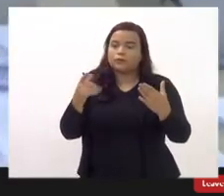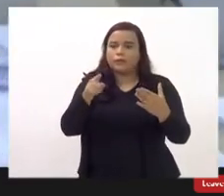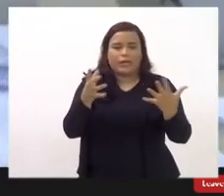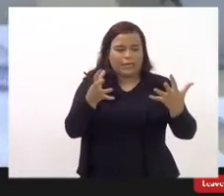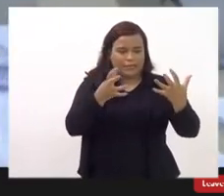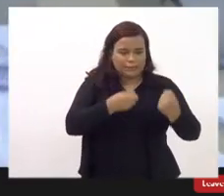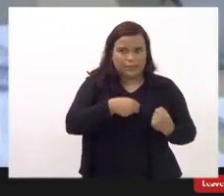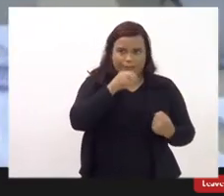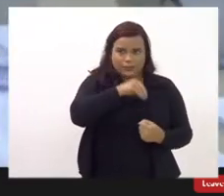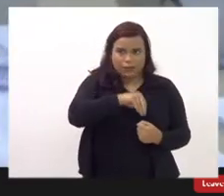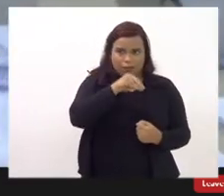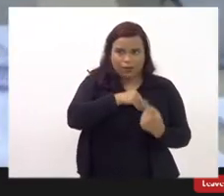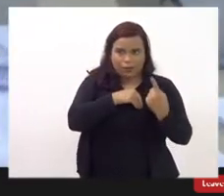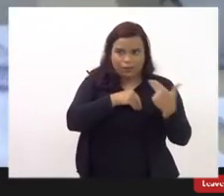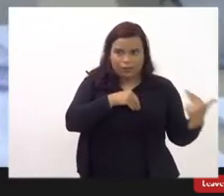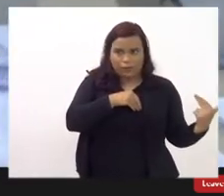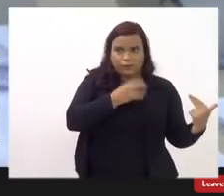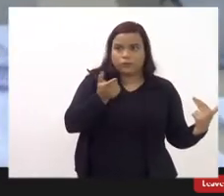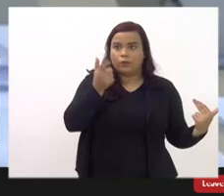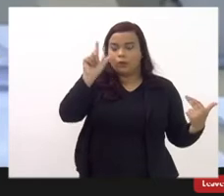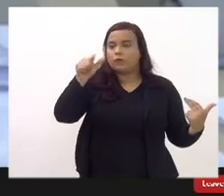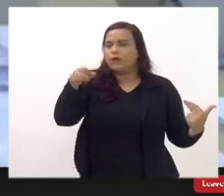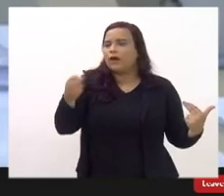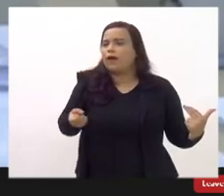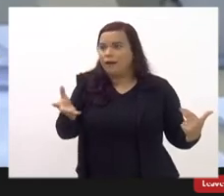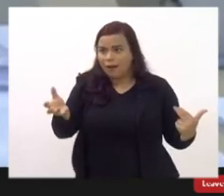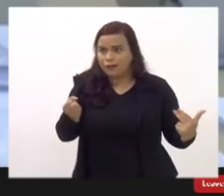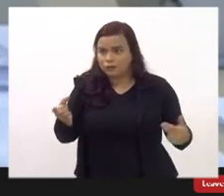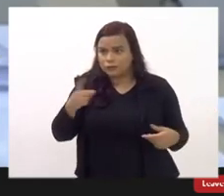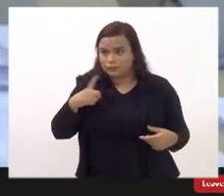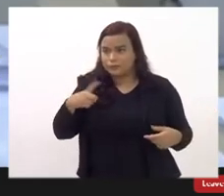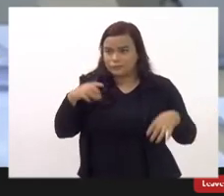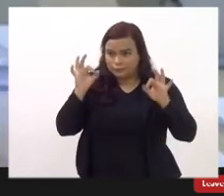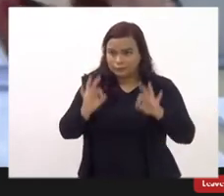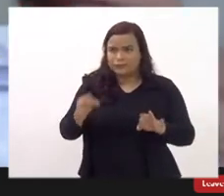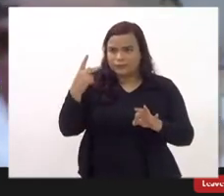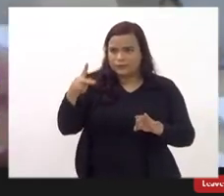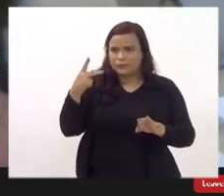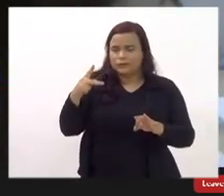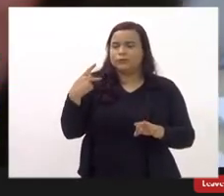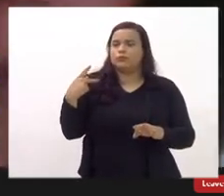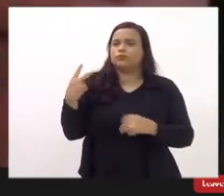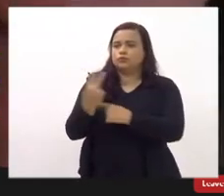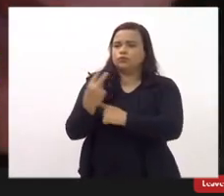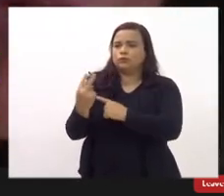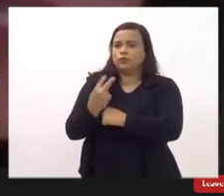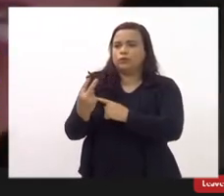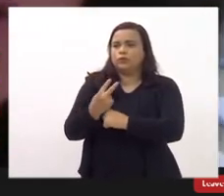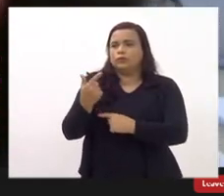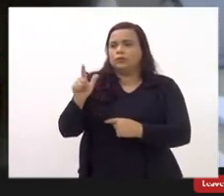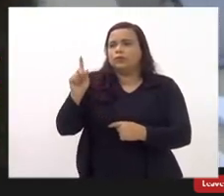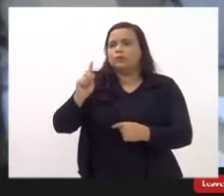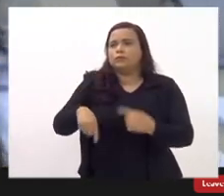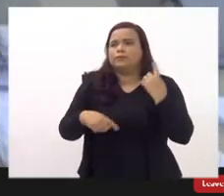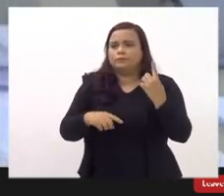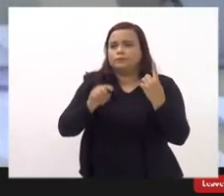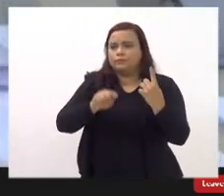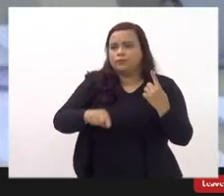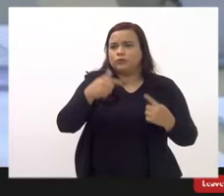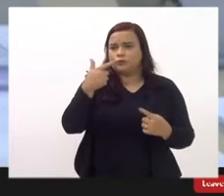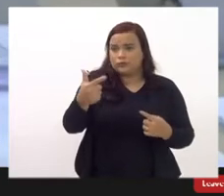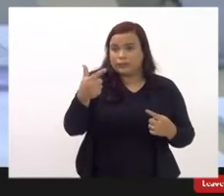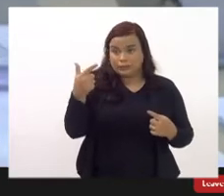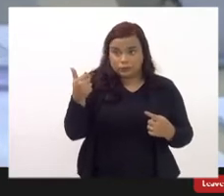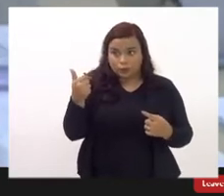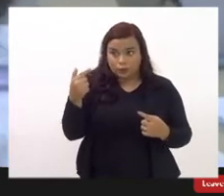uma coisa é o que você tem para gastar no mínimo para garantir o seu sustento. E com o valor de R$ 1.212,00, que